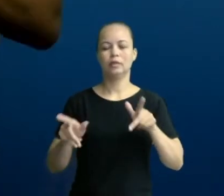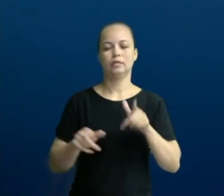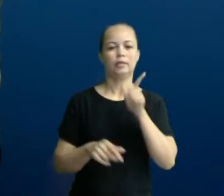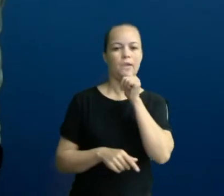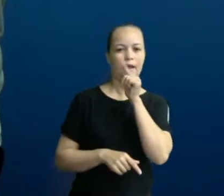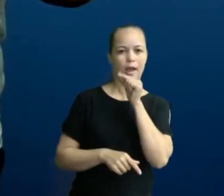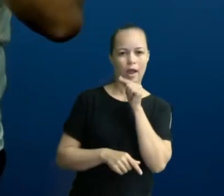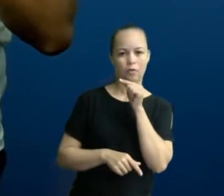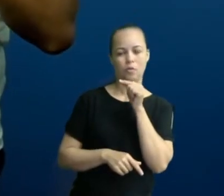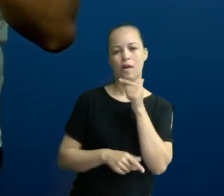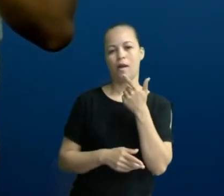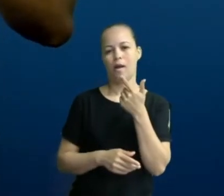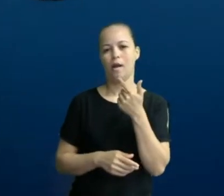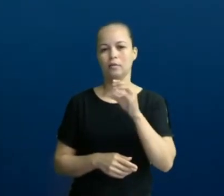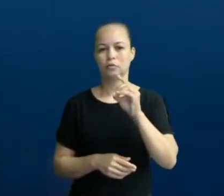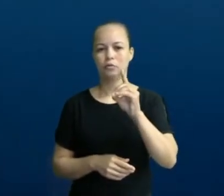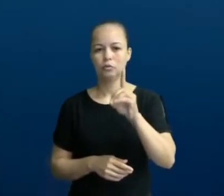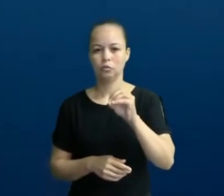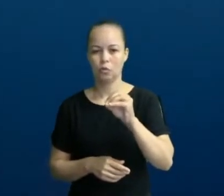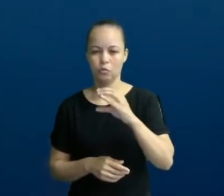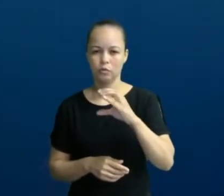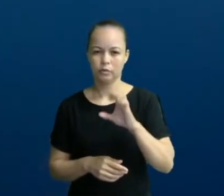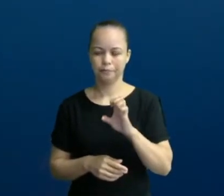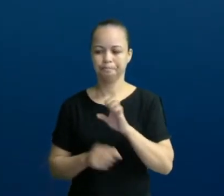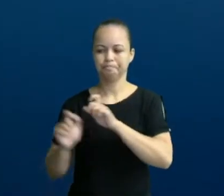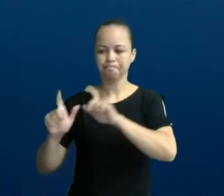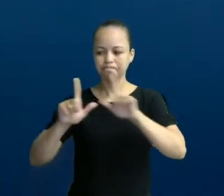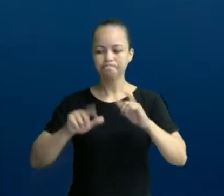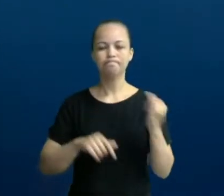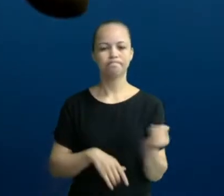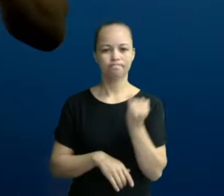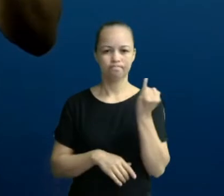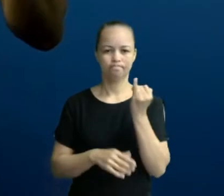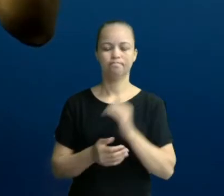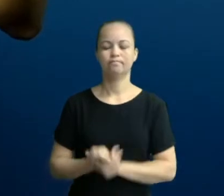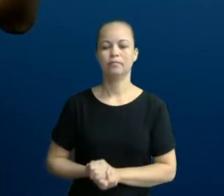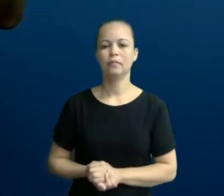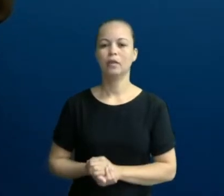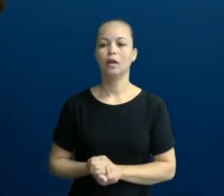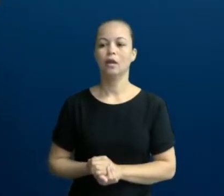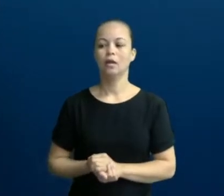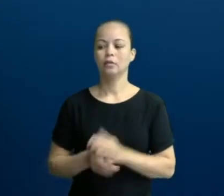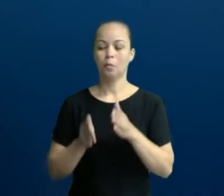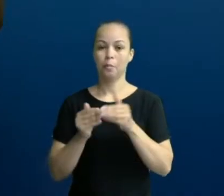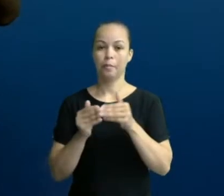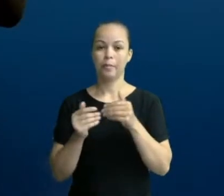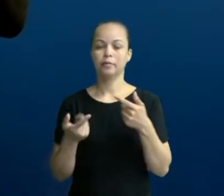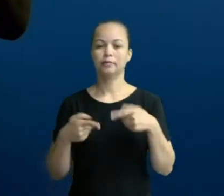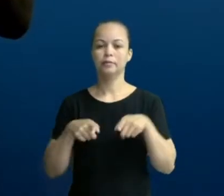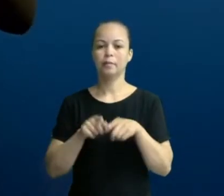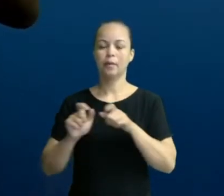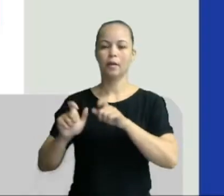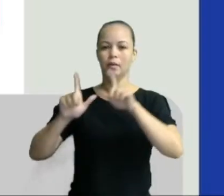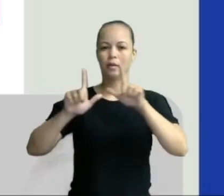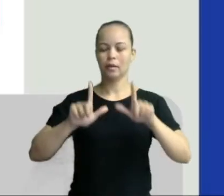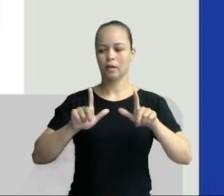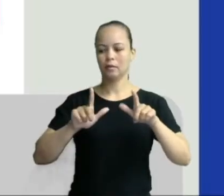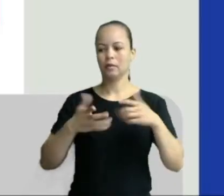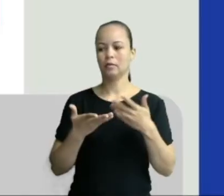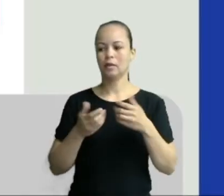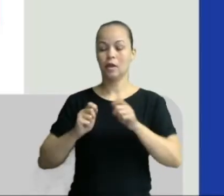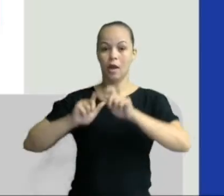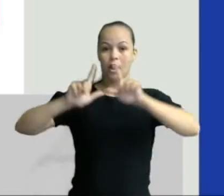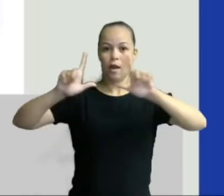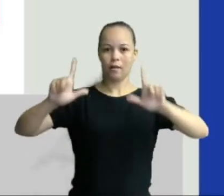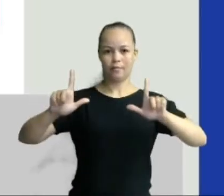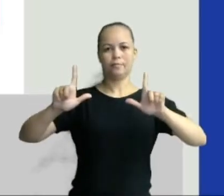doce. É outra informação também importante. Por favor, produção, vamos para o nosso próximo slide. E já vou pedir para que a produção, ao chegar nesse nosso próximo slide, abre logo essa